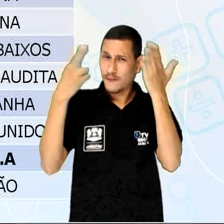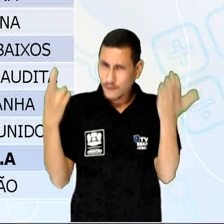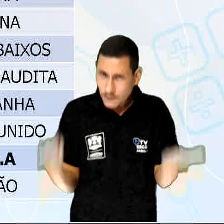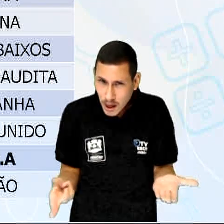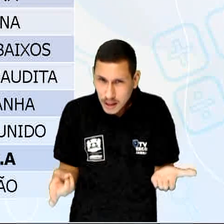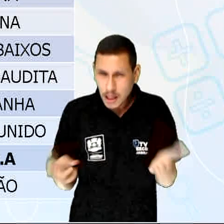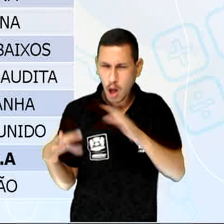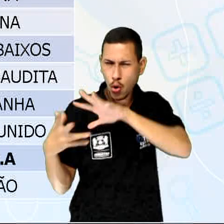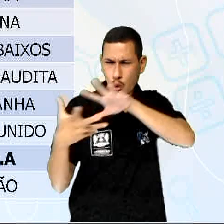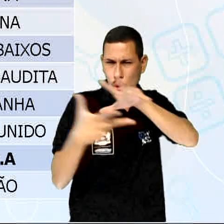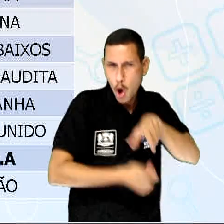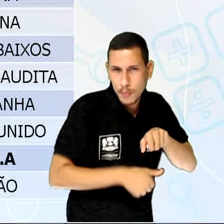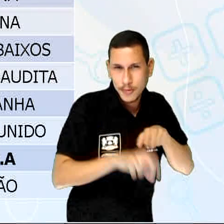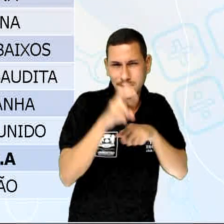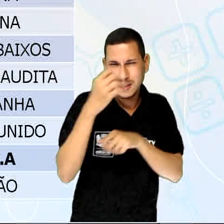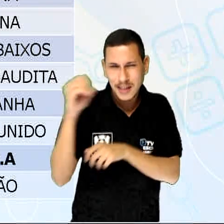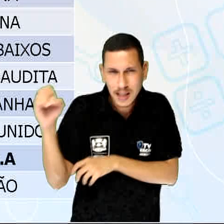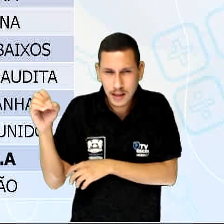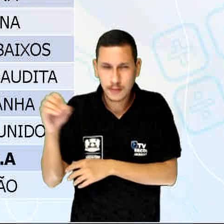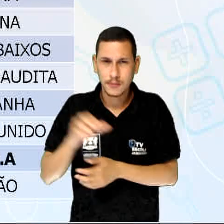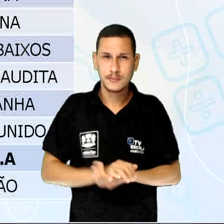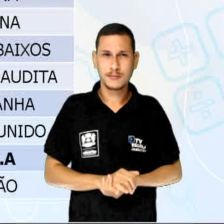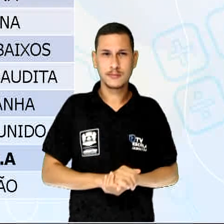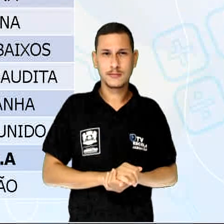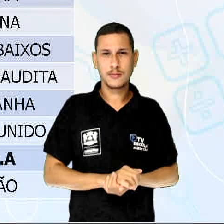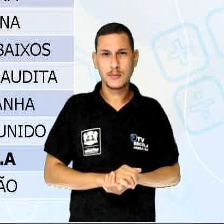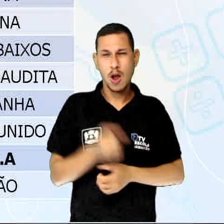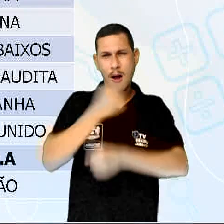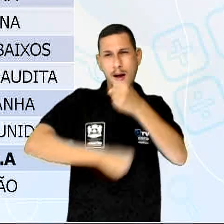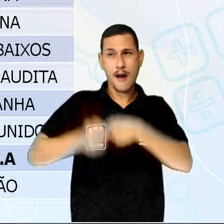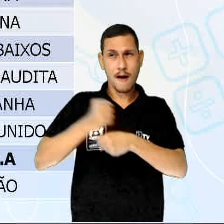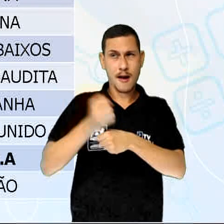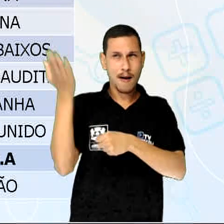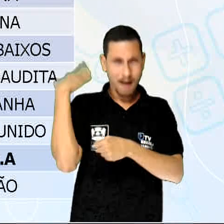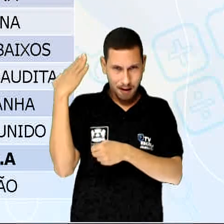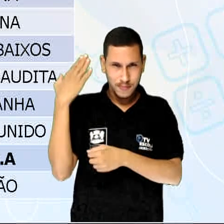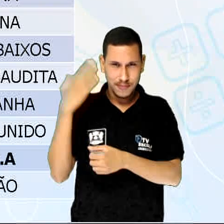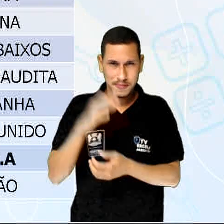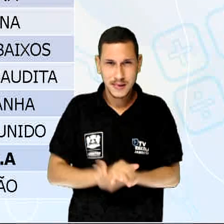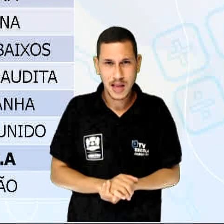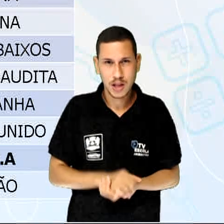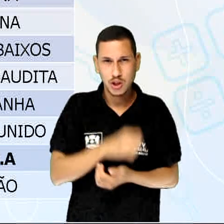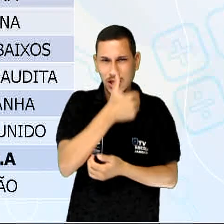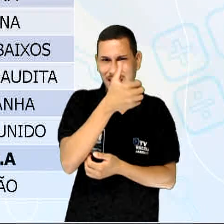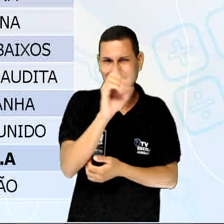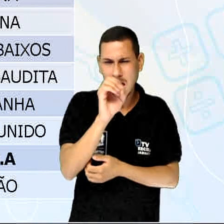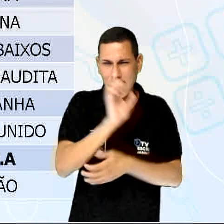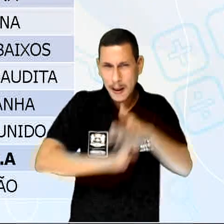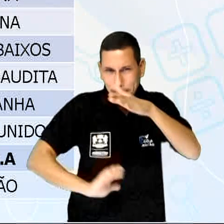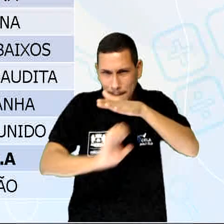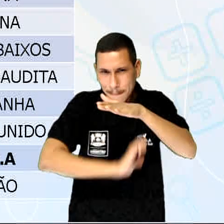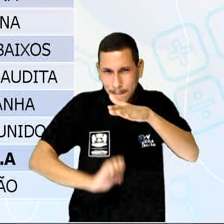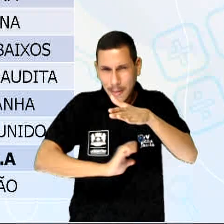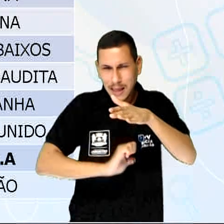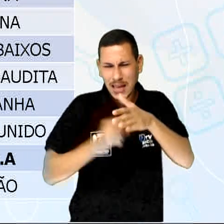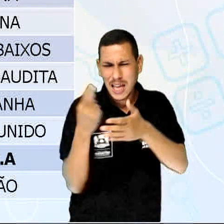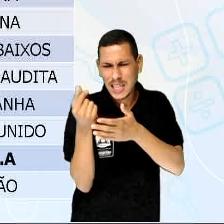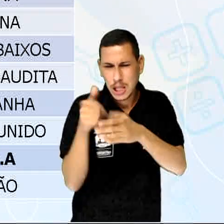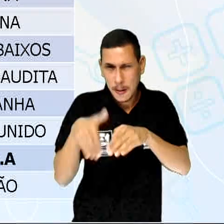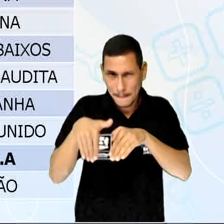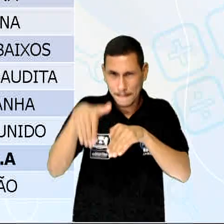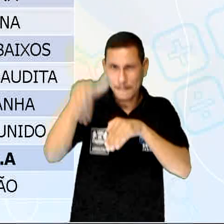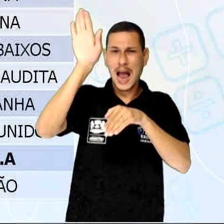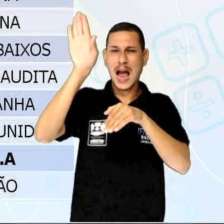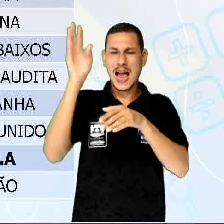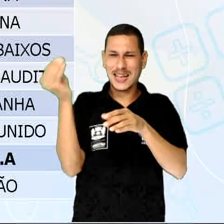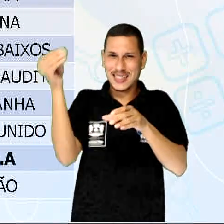Global 500, da revista Fortune, em 2020, as 10 empresas que tiveram maior faturamento, dentre elas